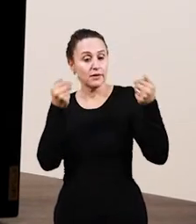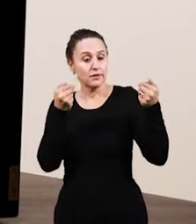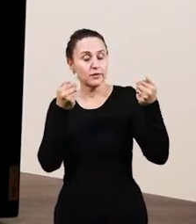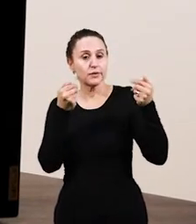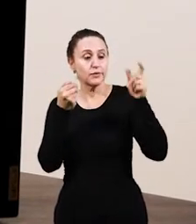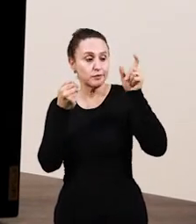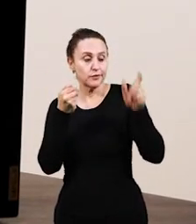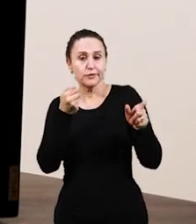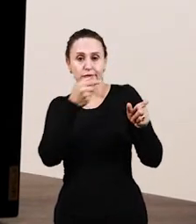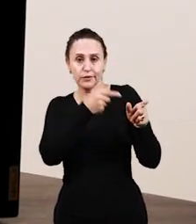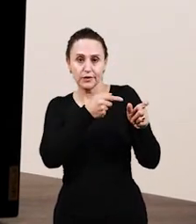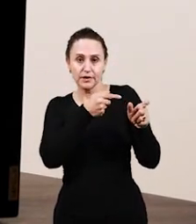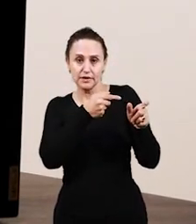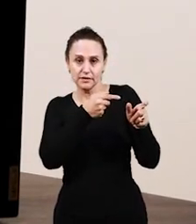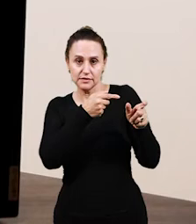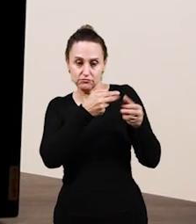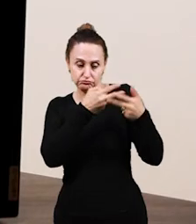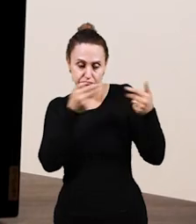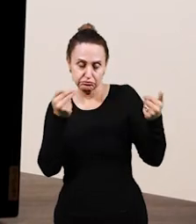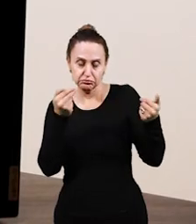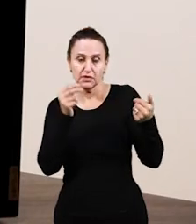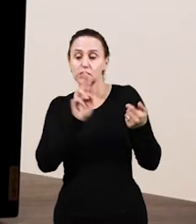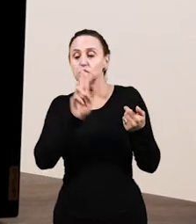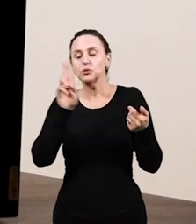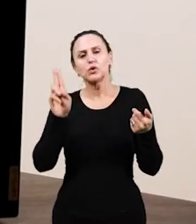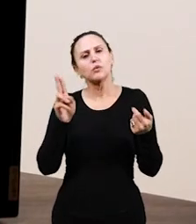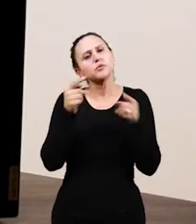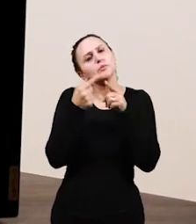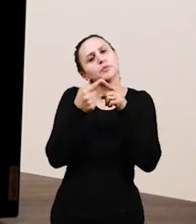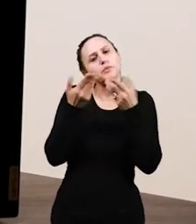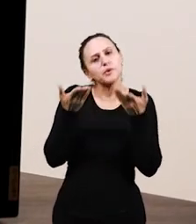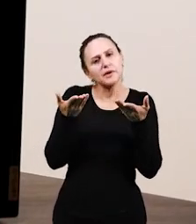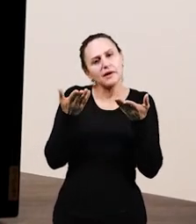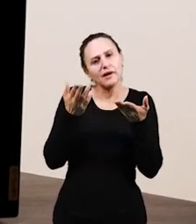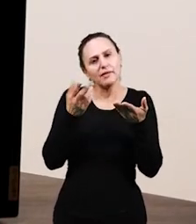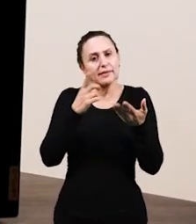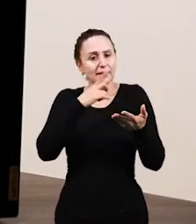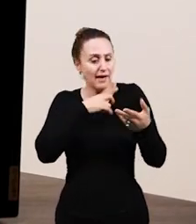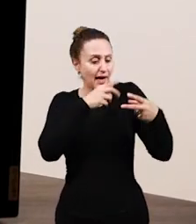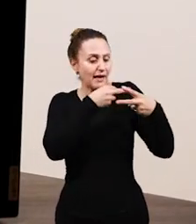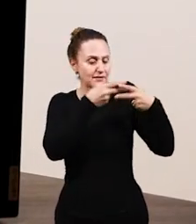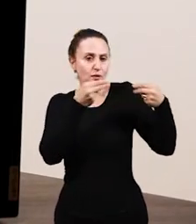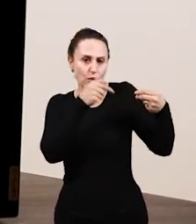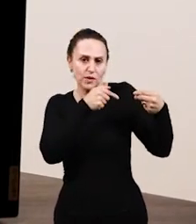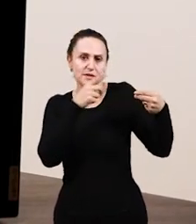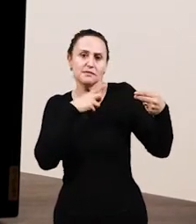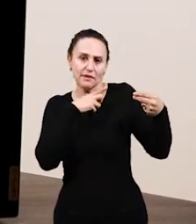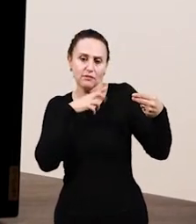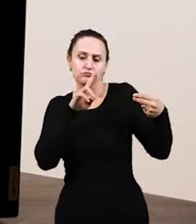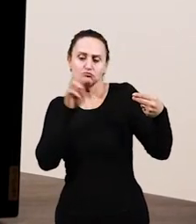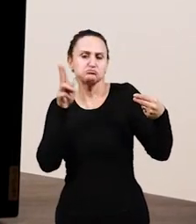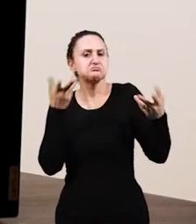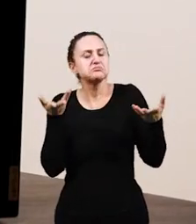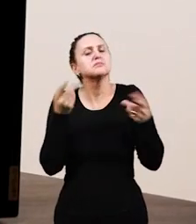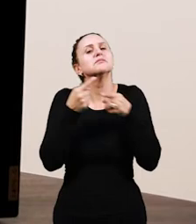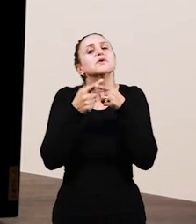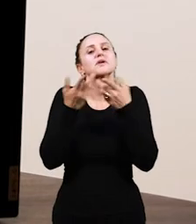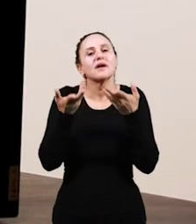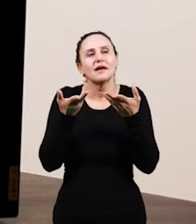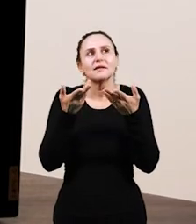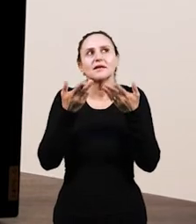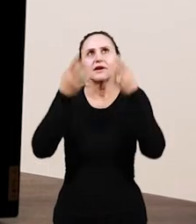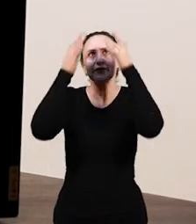e o nome que desligue nessa coisa então como a como eu disse a questão era uma uma questão